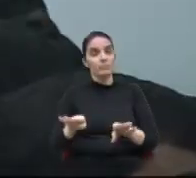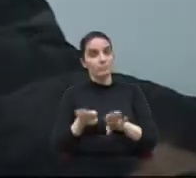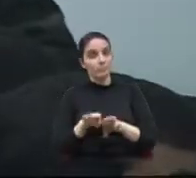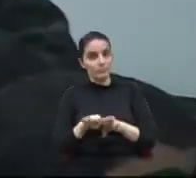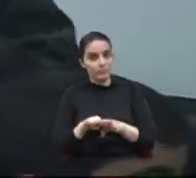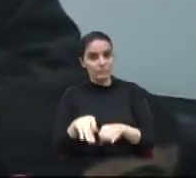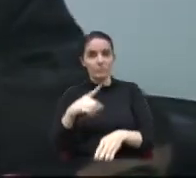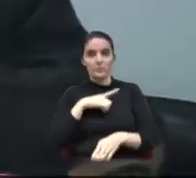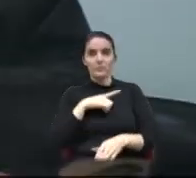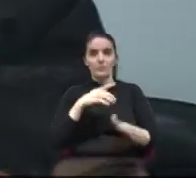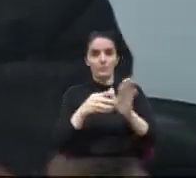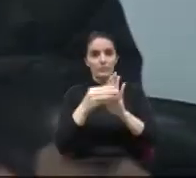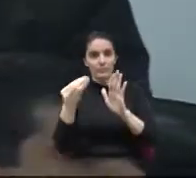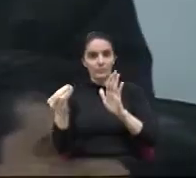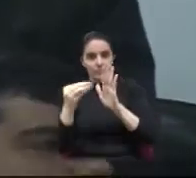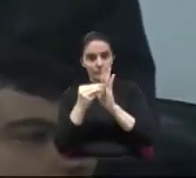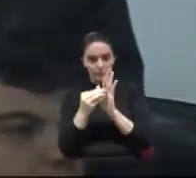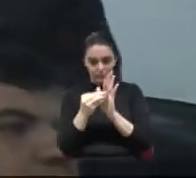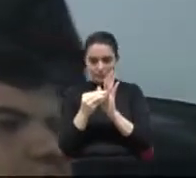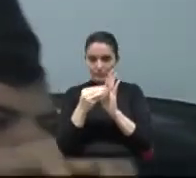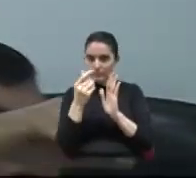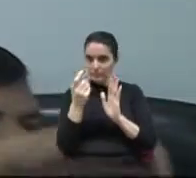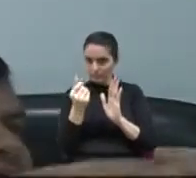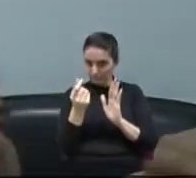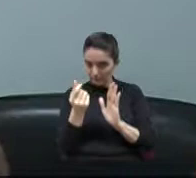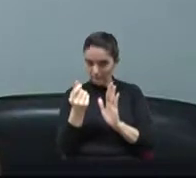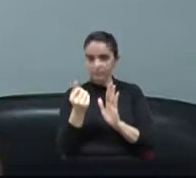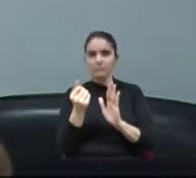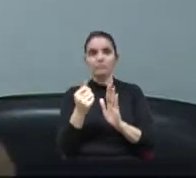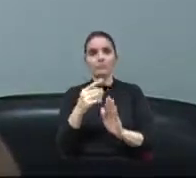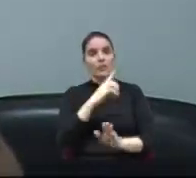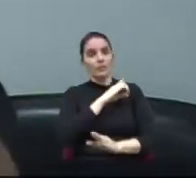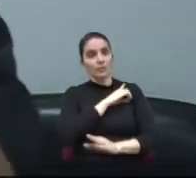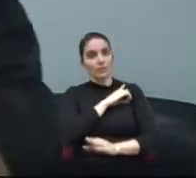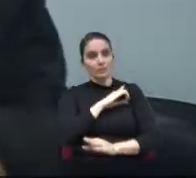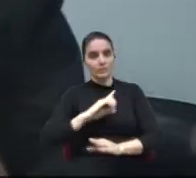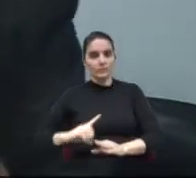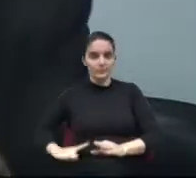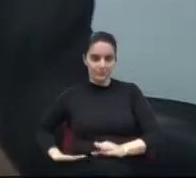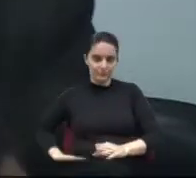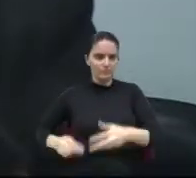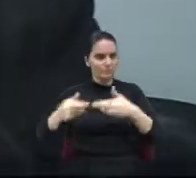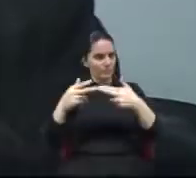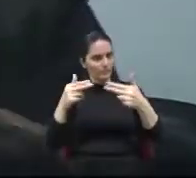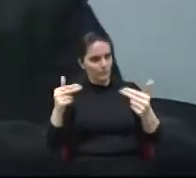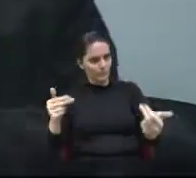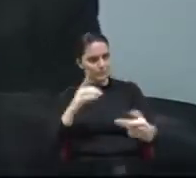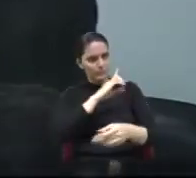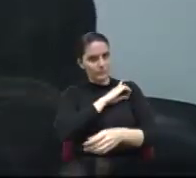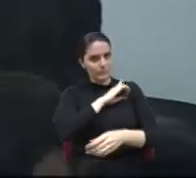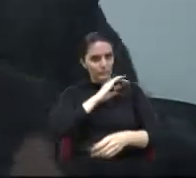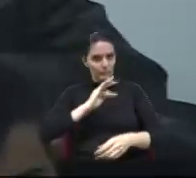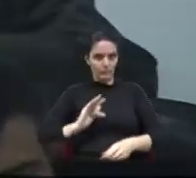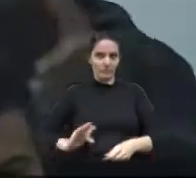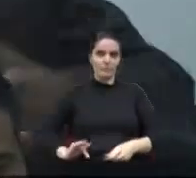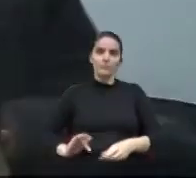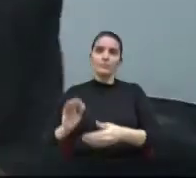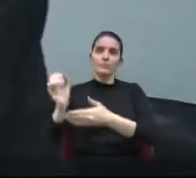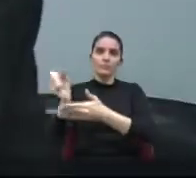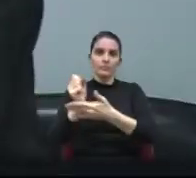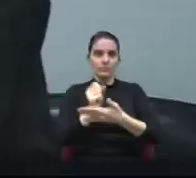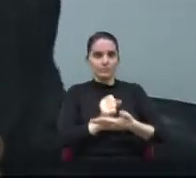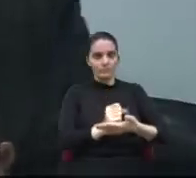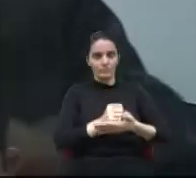as emendas orçamentárias, as emendas de deputados que vários deputados federais estão trazendo para Limeira, o próprio